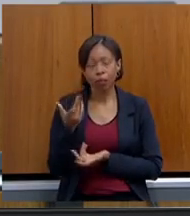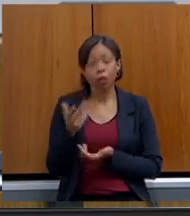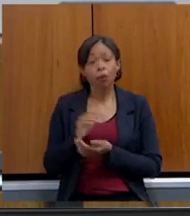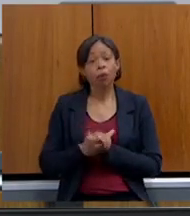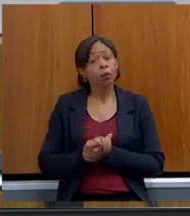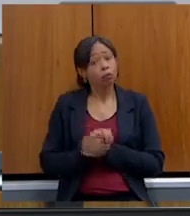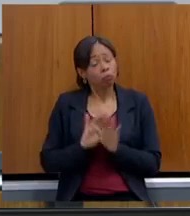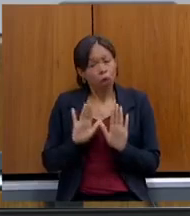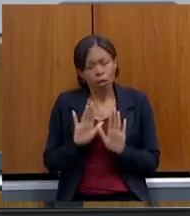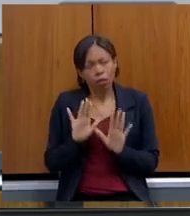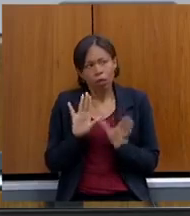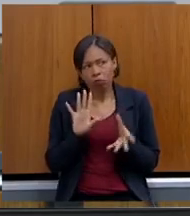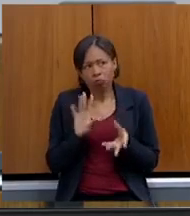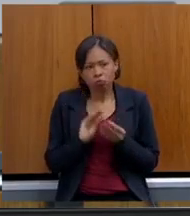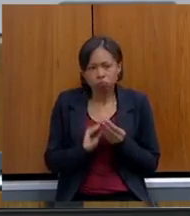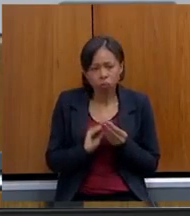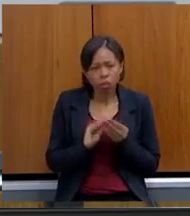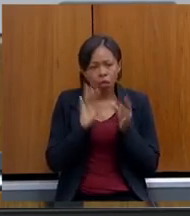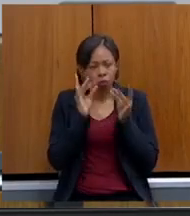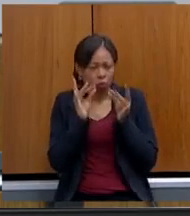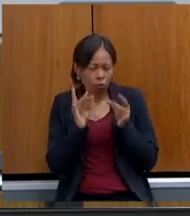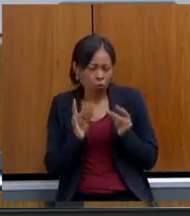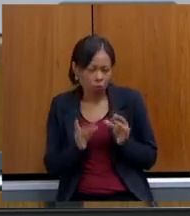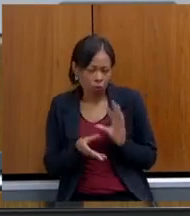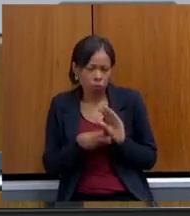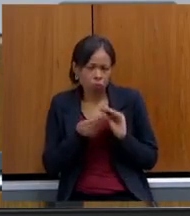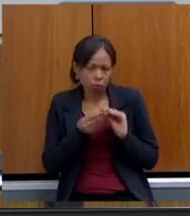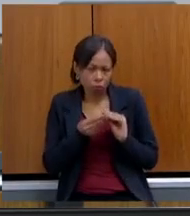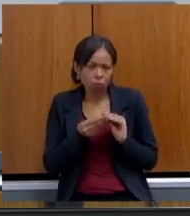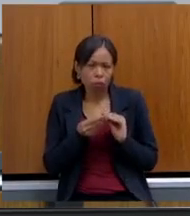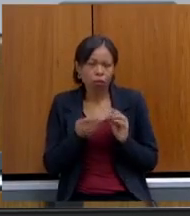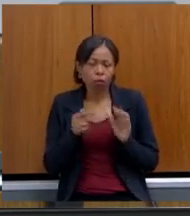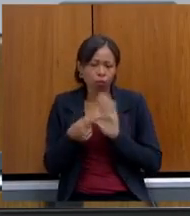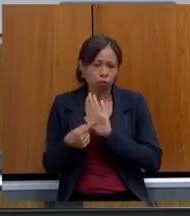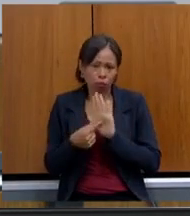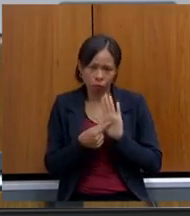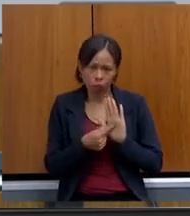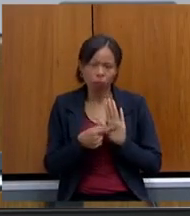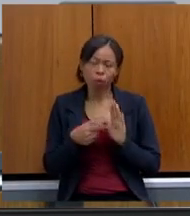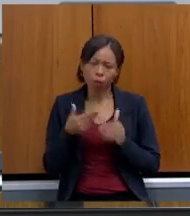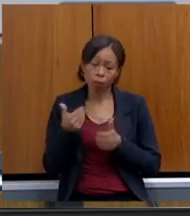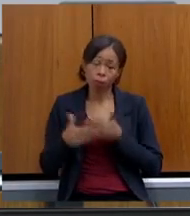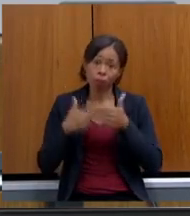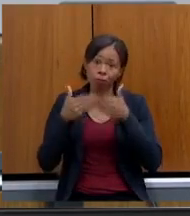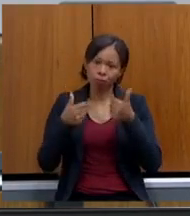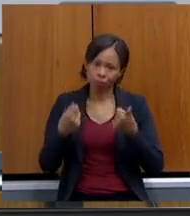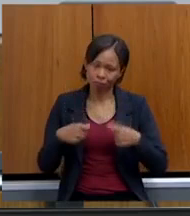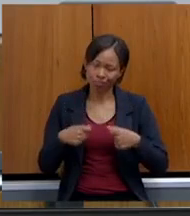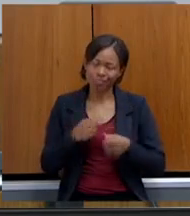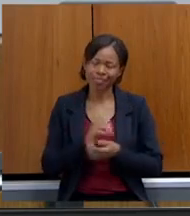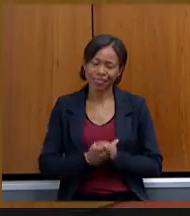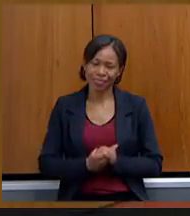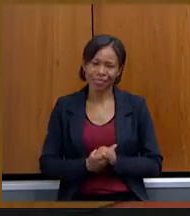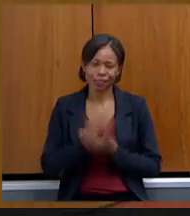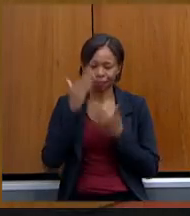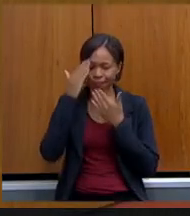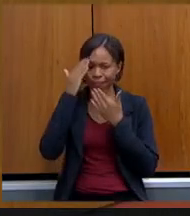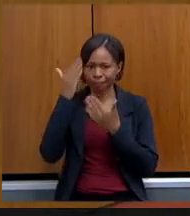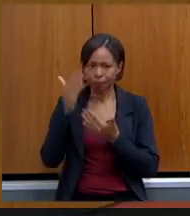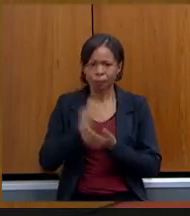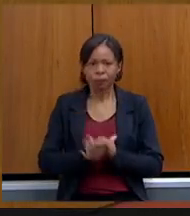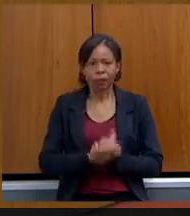mas fica aí né só essas pequenas questões aí para que a gente possa construir melhor muito obrigado obrigado presente